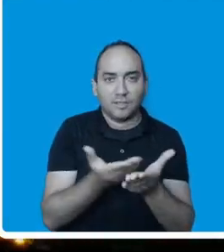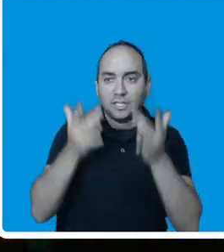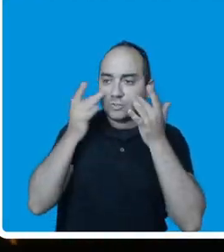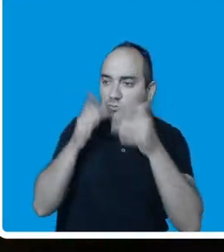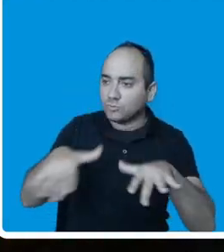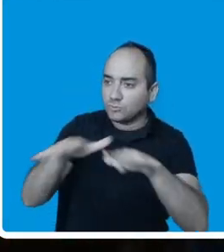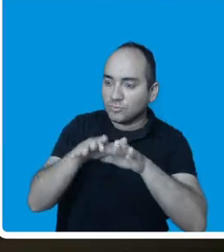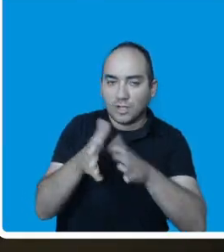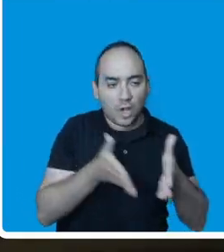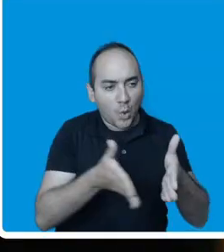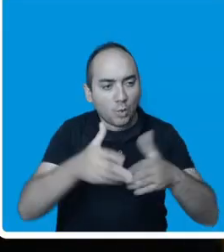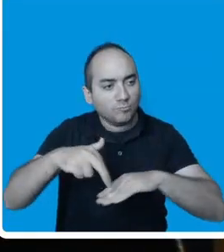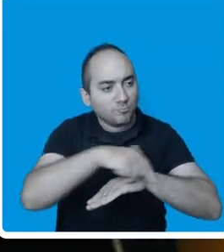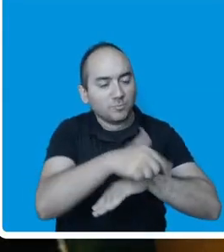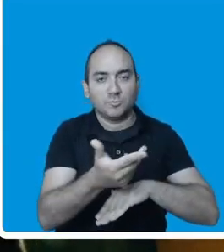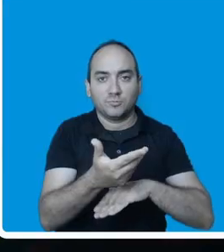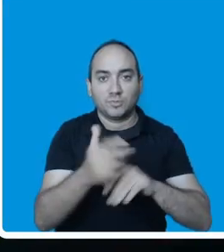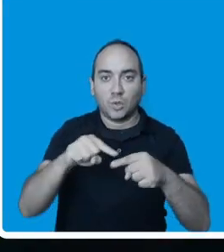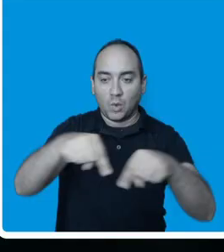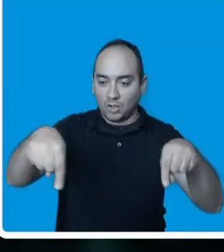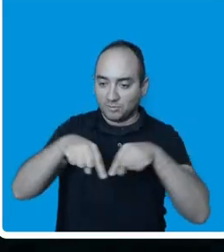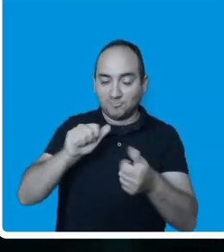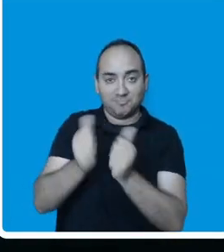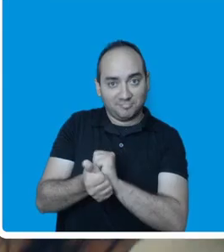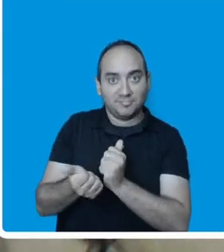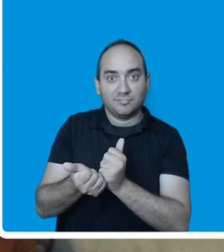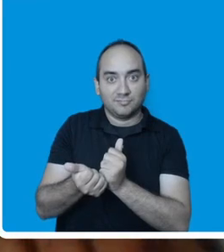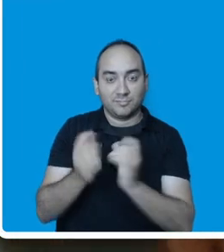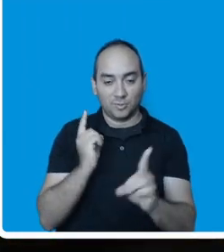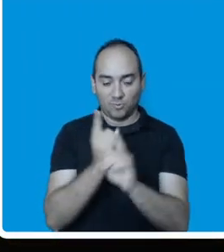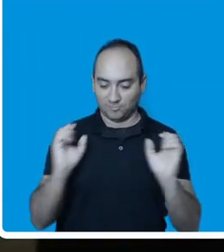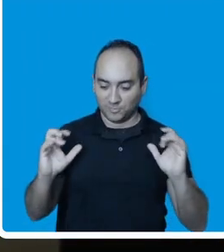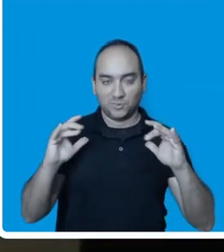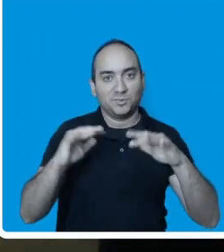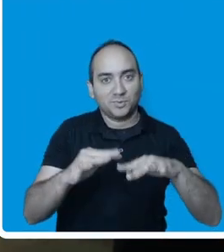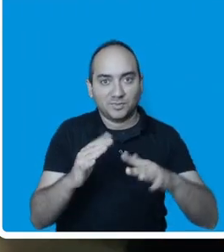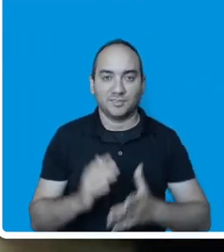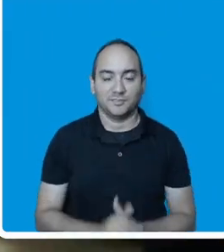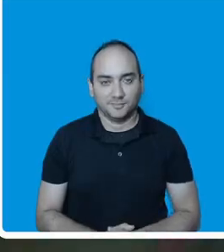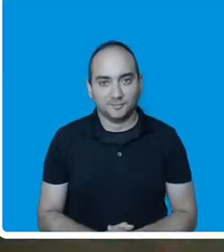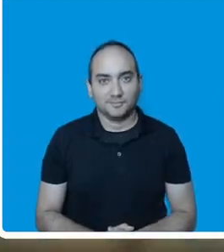Amfiteatro. Corredor. Quadra. Encontro.